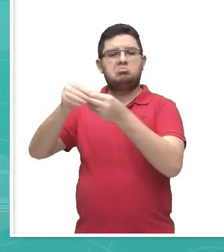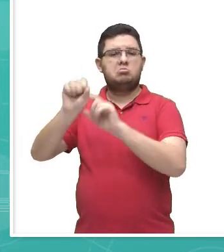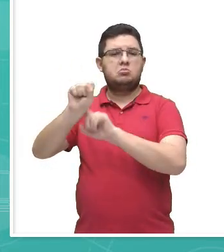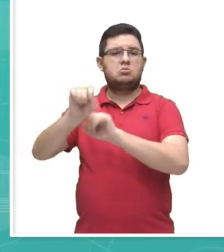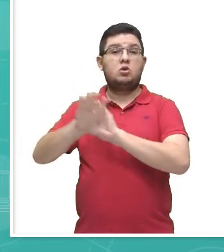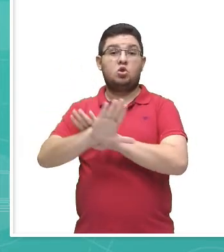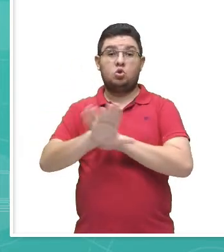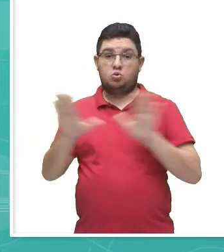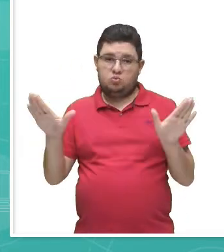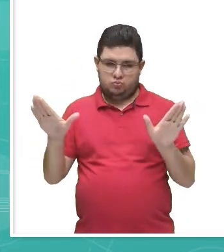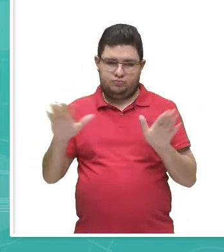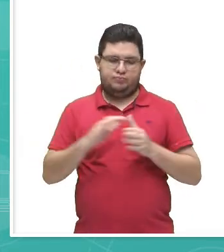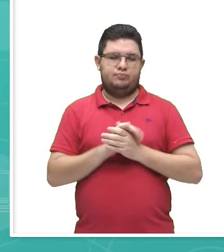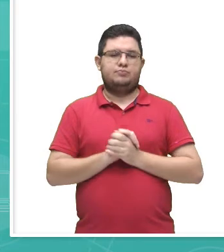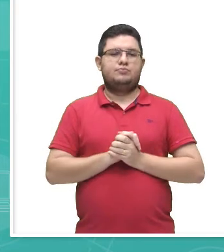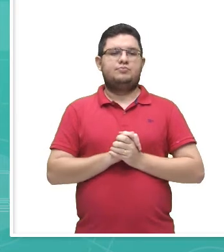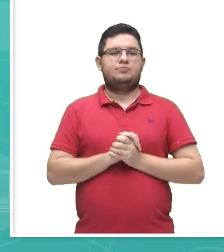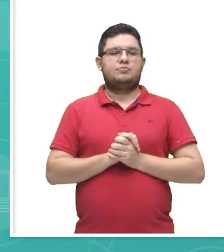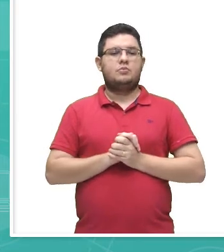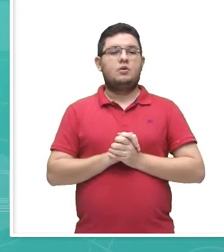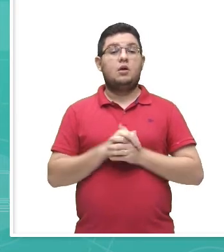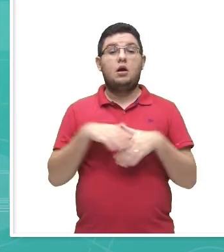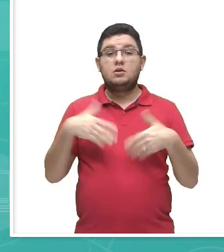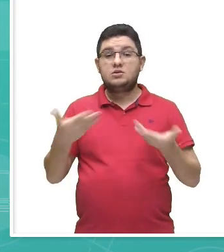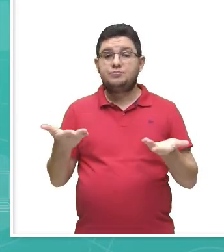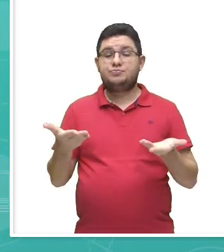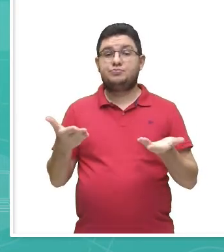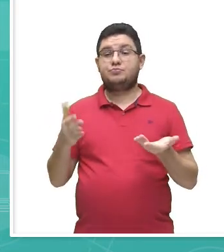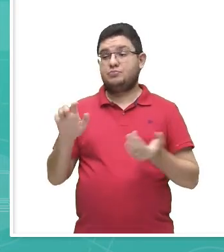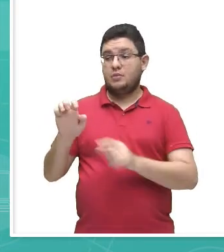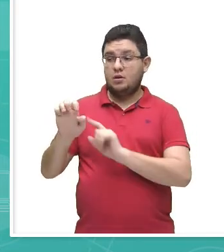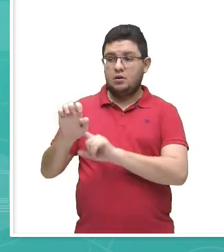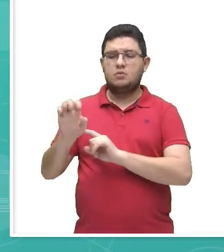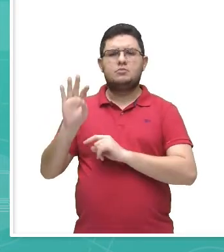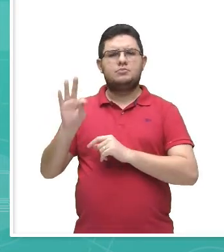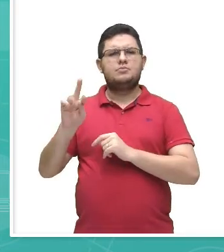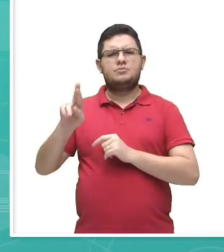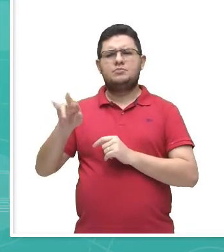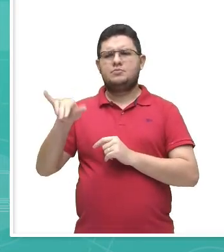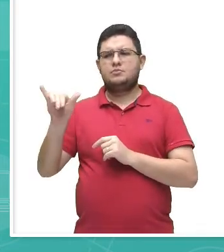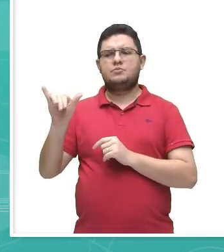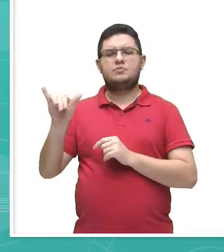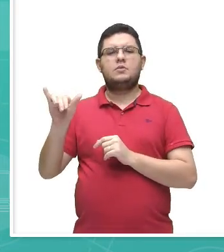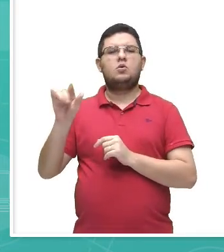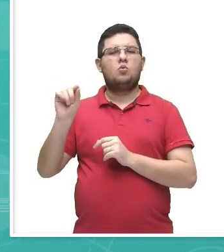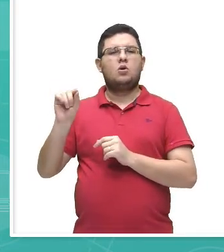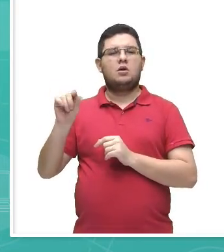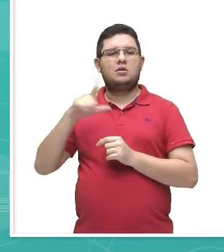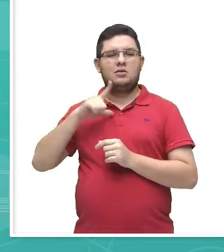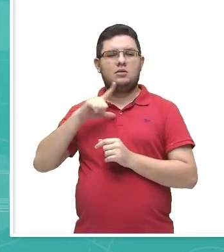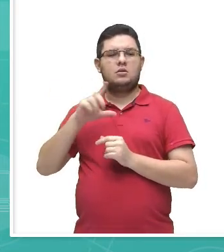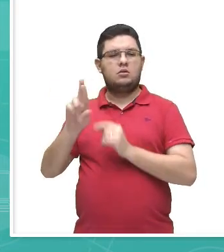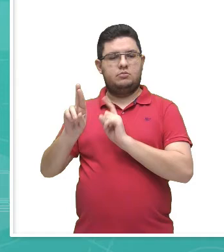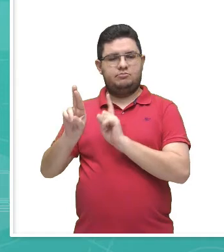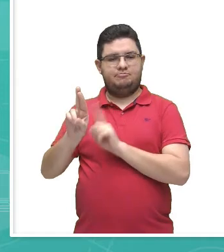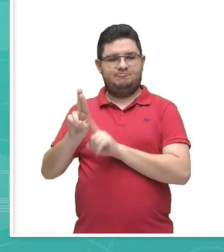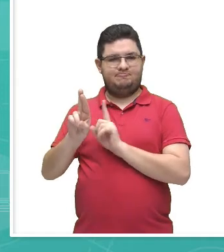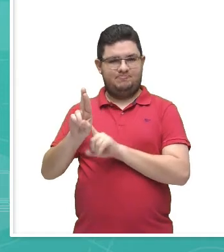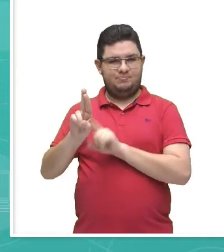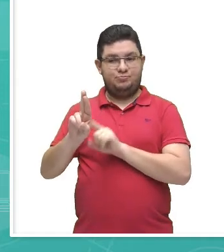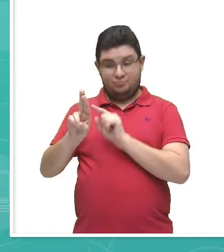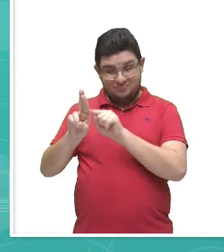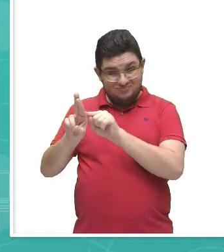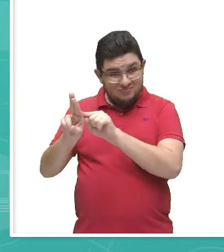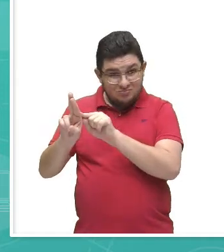acrescido só o S. O verbo try, ele é um verbo que tem antes do Y uma